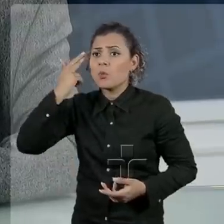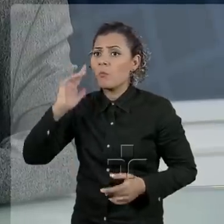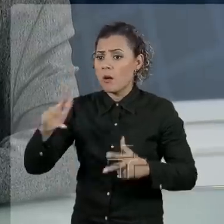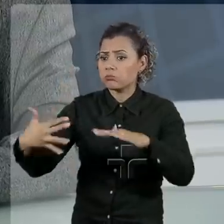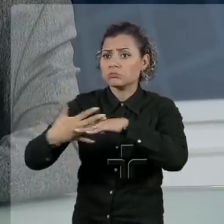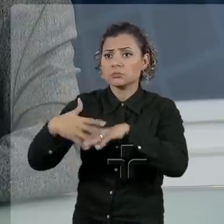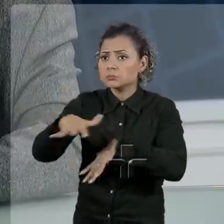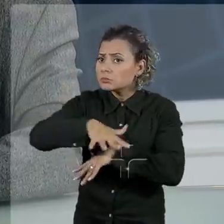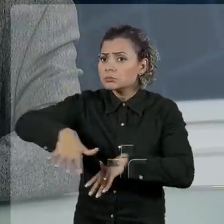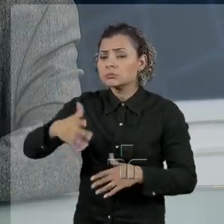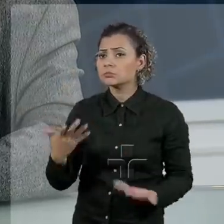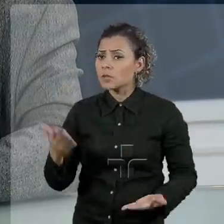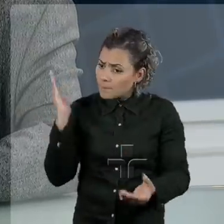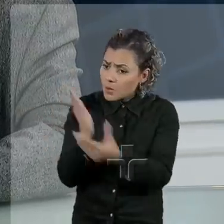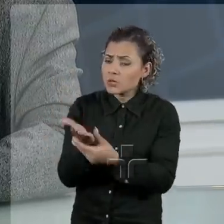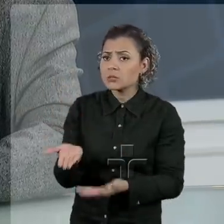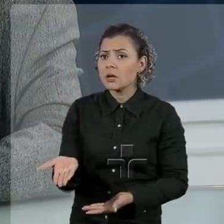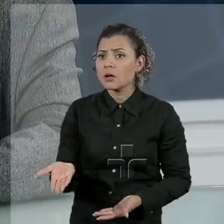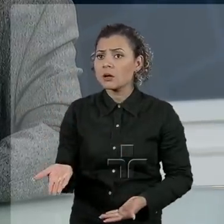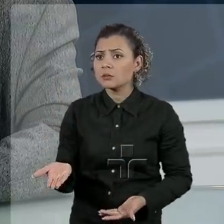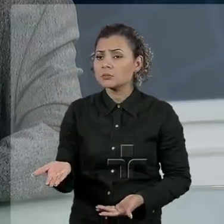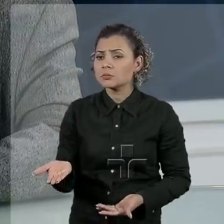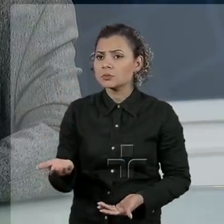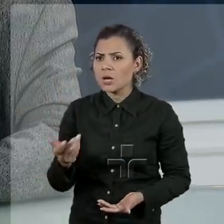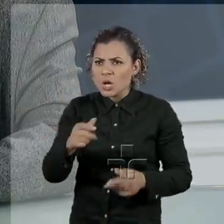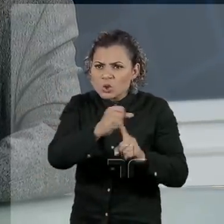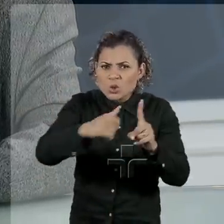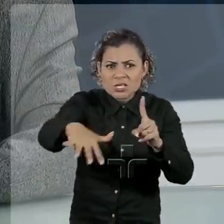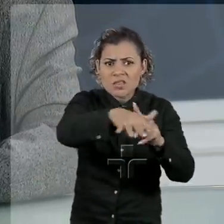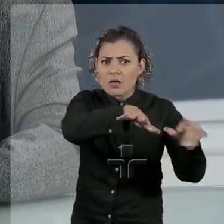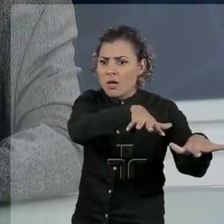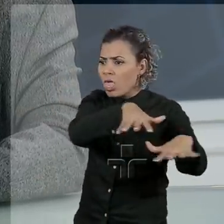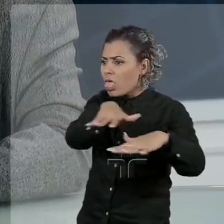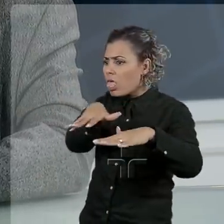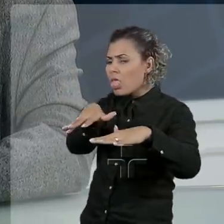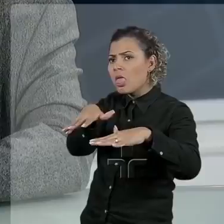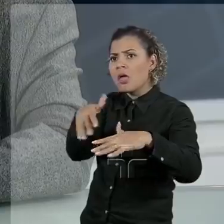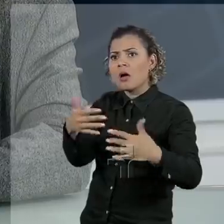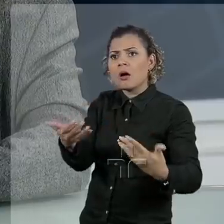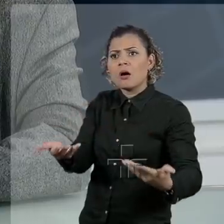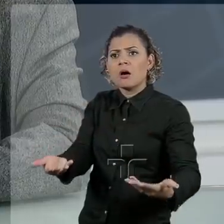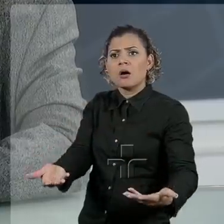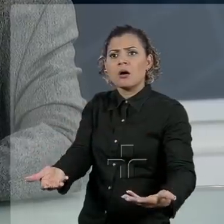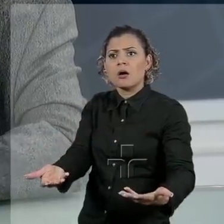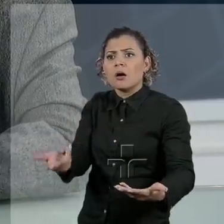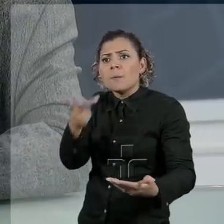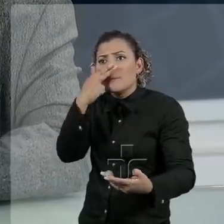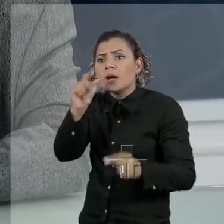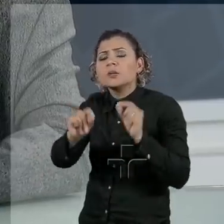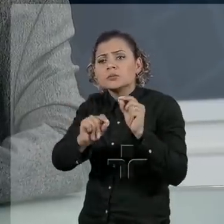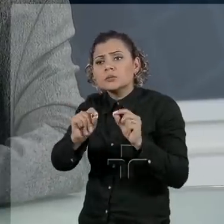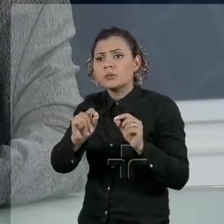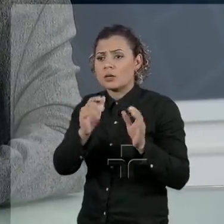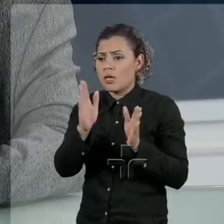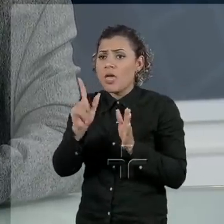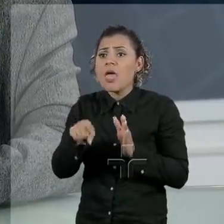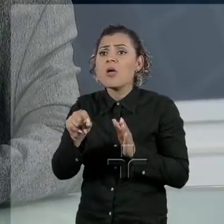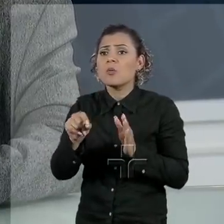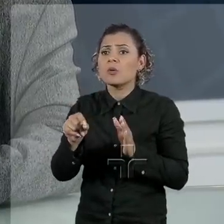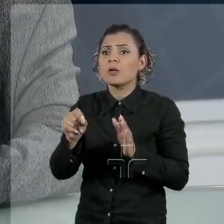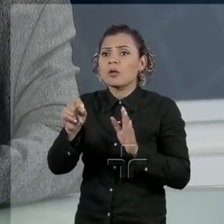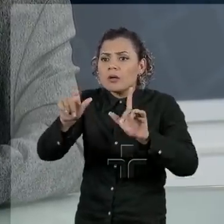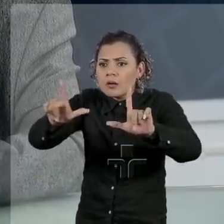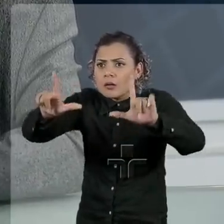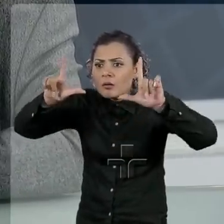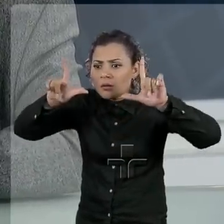novo, para quem olha de fora, né, a sociedade democrática contemporânea, ela depende muito desse processo de construção de